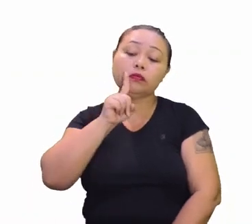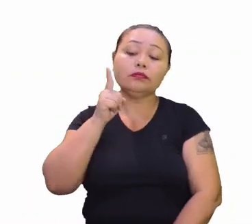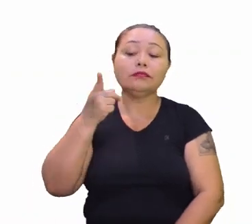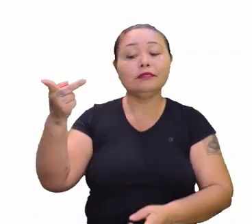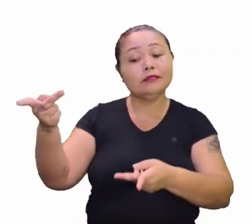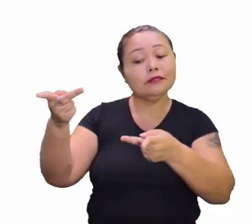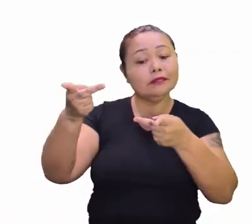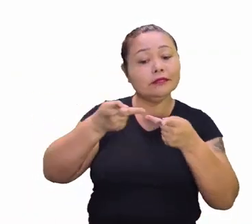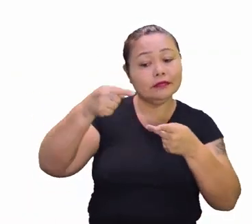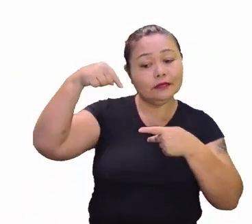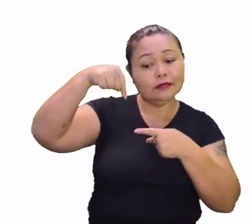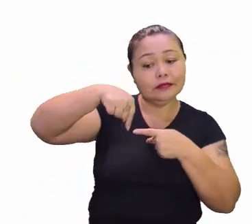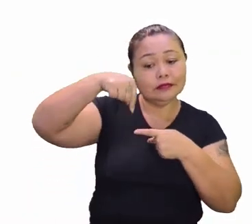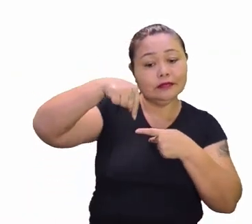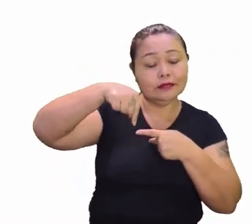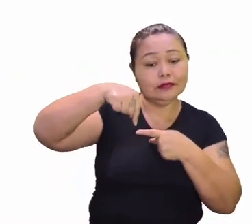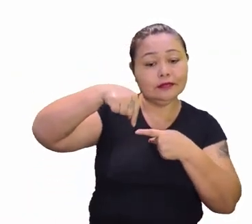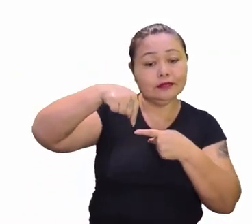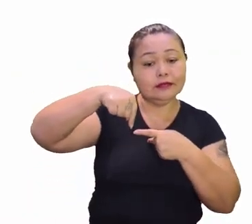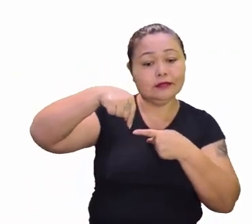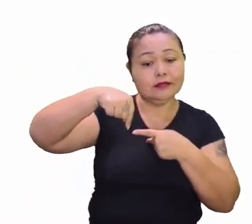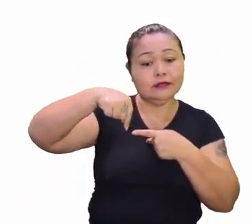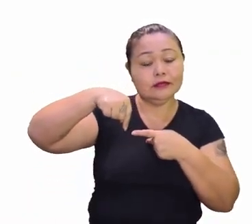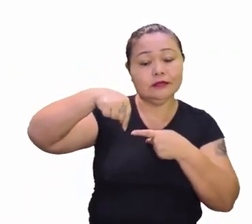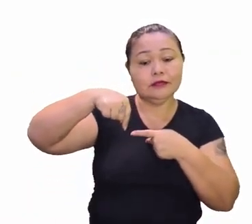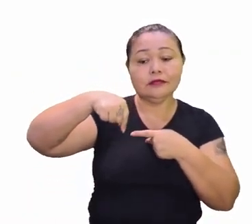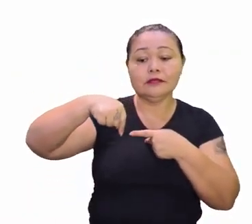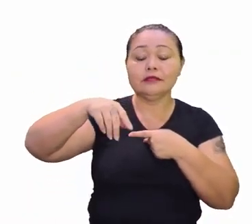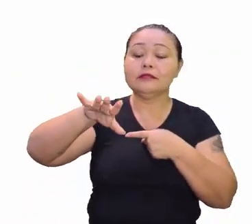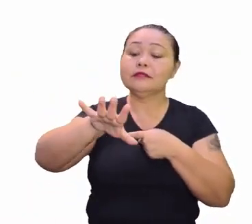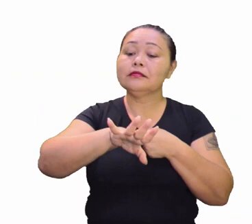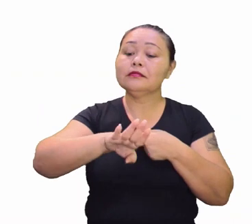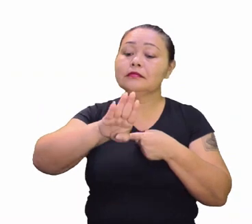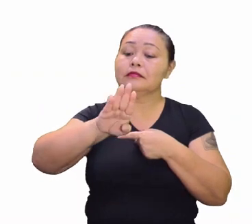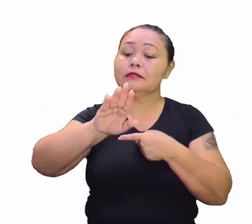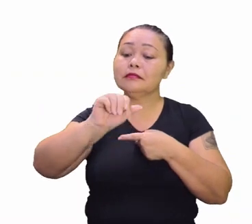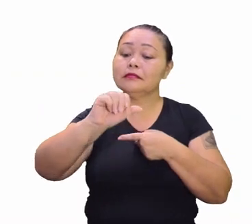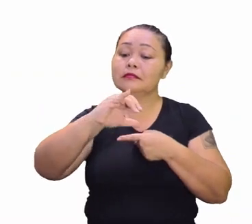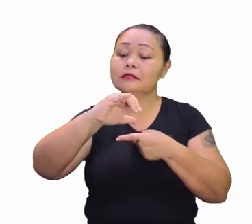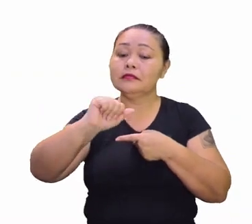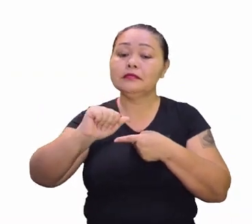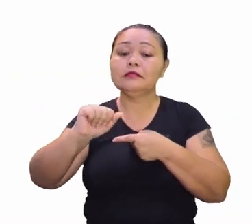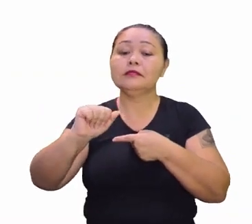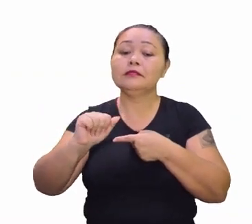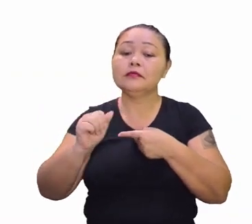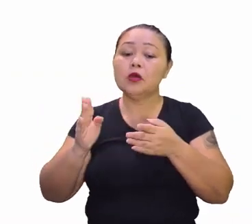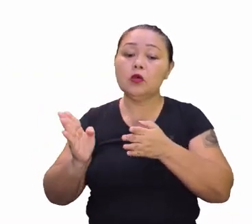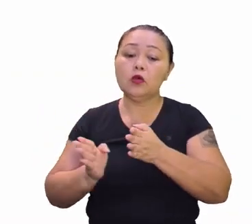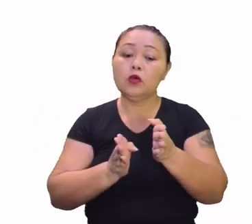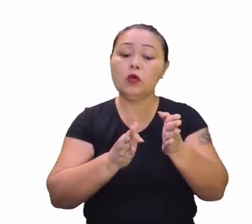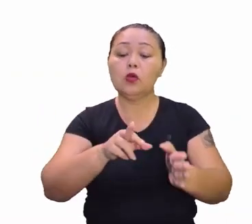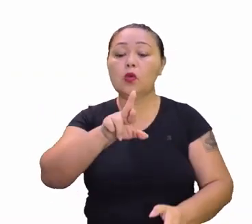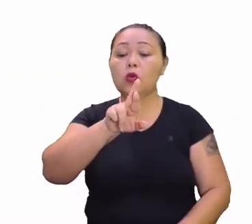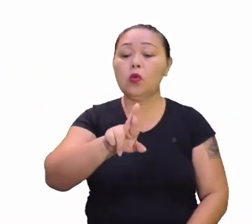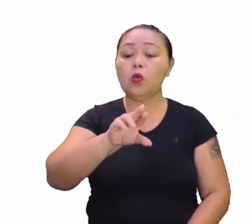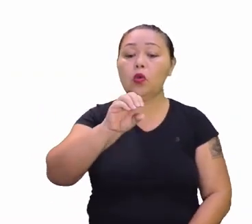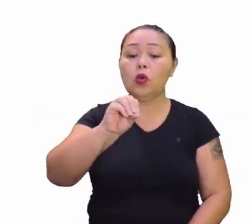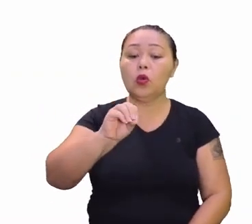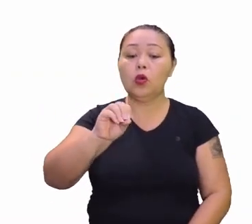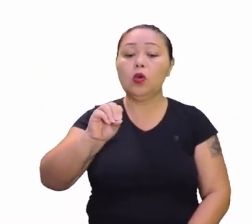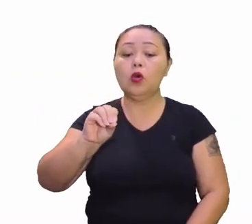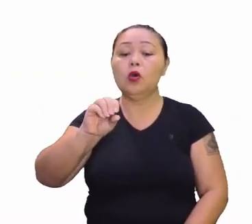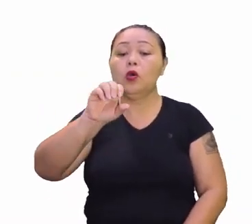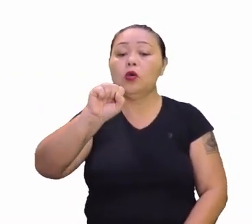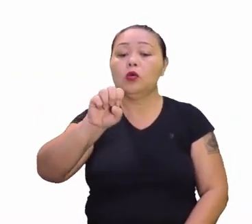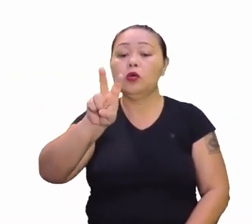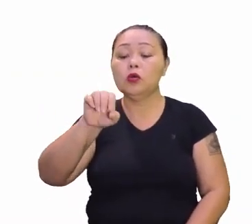quando vieram aqui na bacia do Rio Roosevelt, que, como nós vimos anteriormente, não